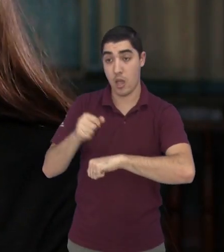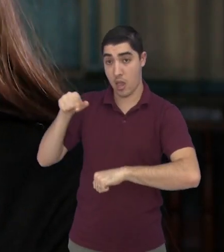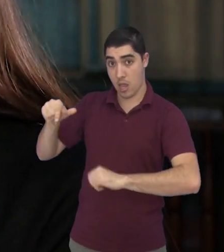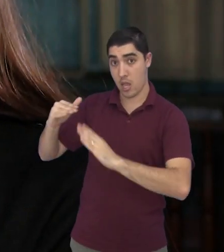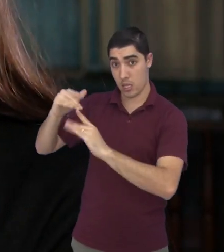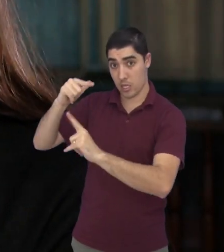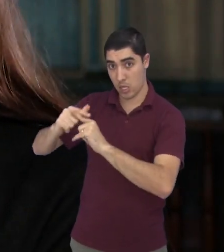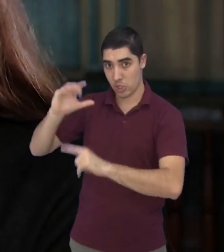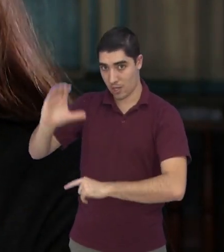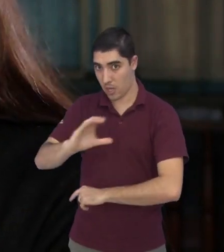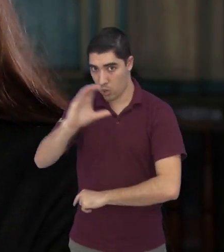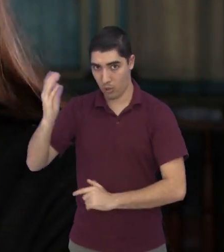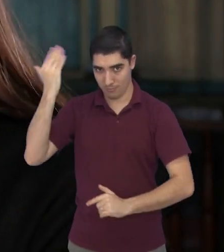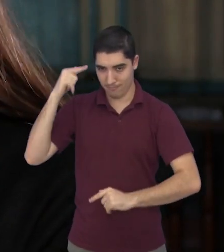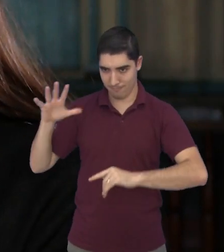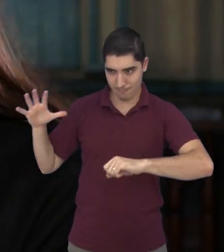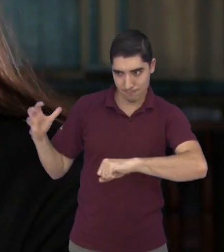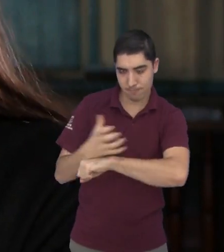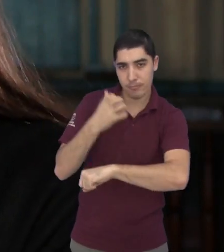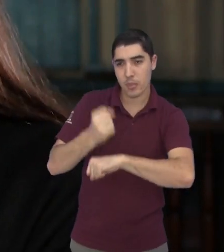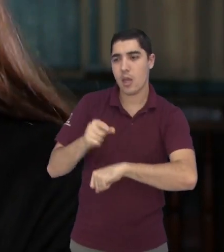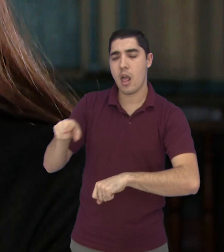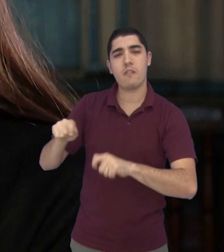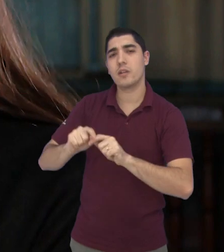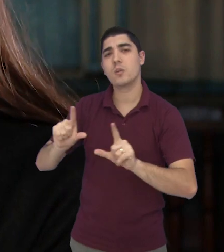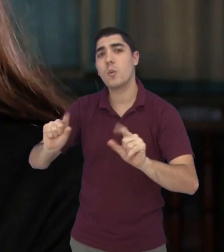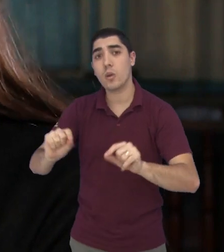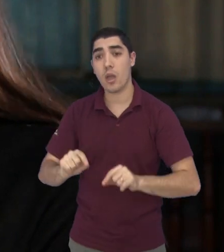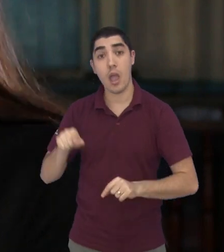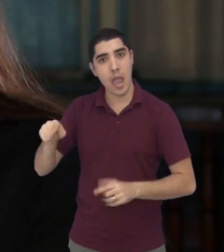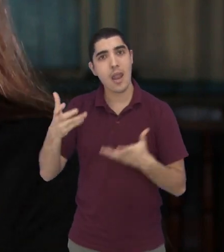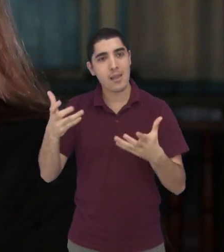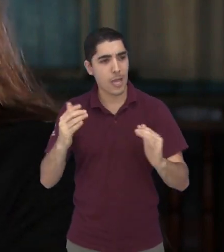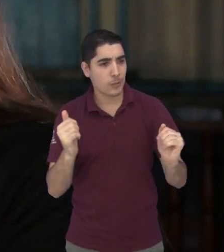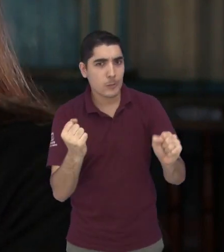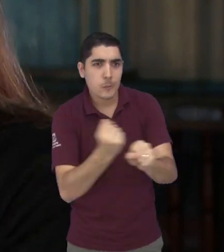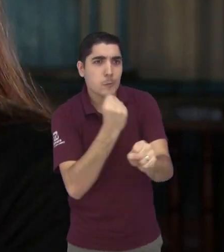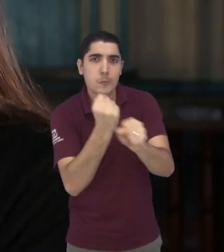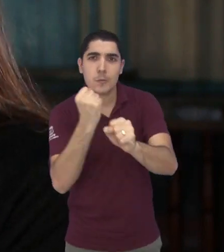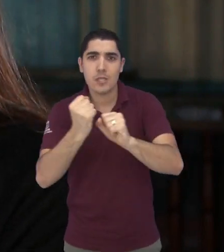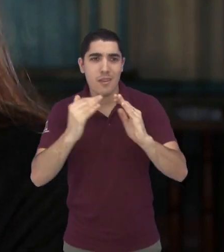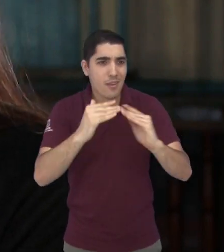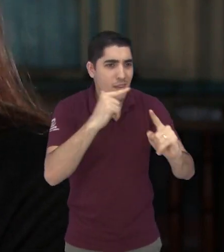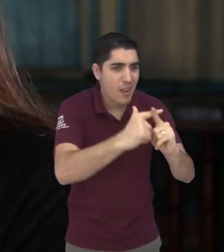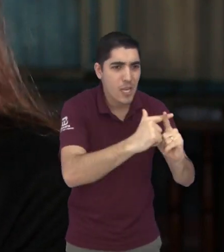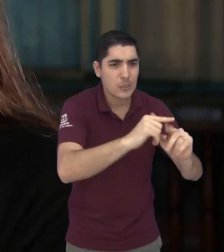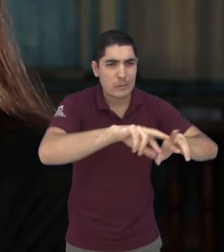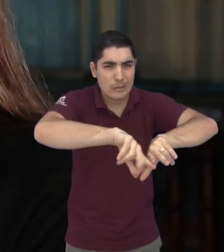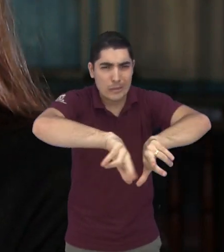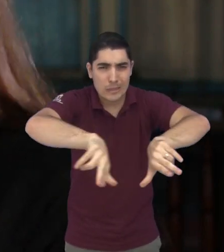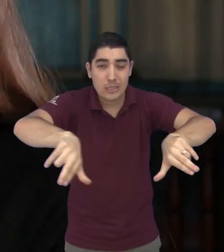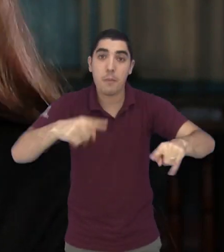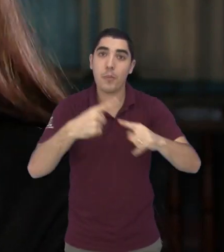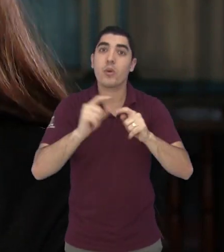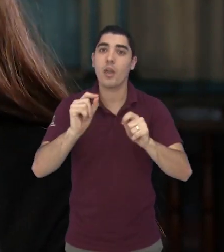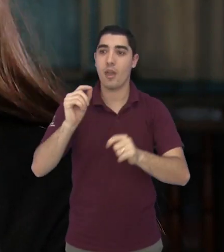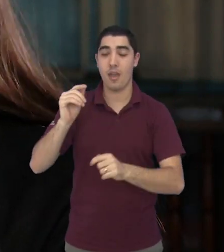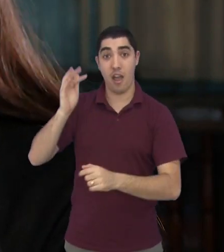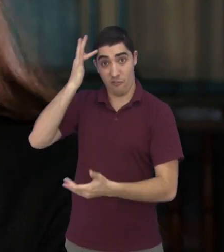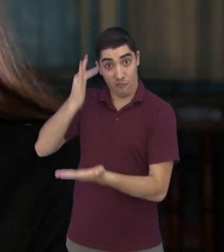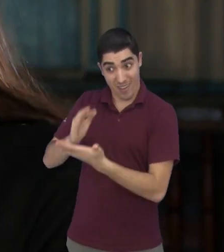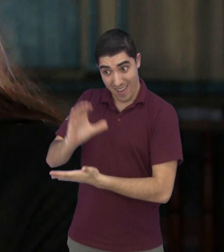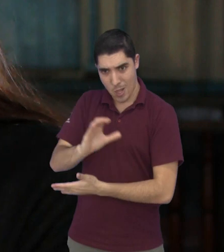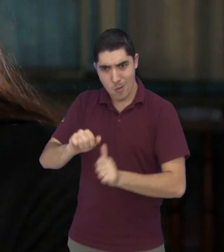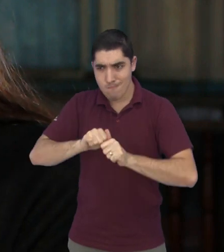no período colonial, qual era? Era de difundir capelas e avançar com a fé católica. Então, Portugal